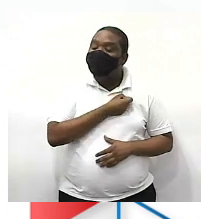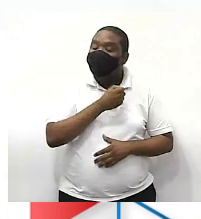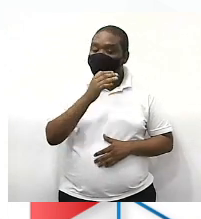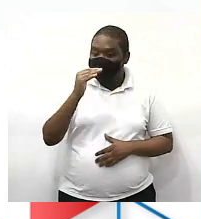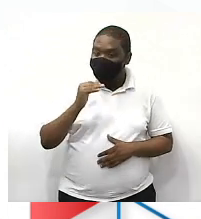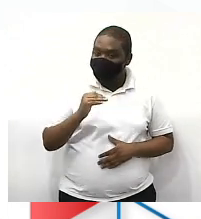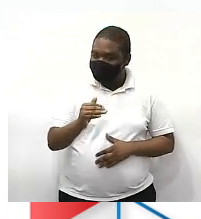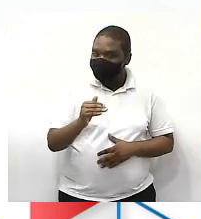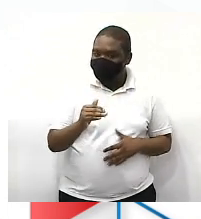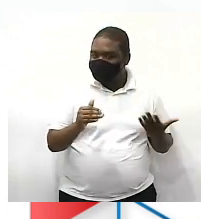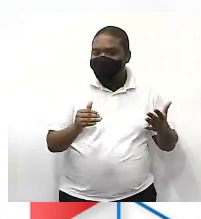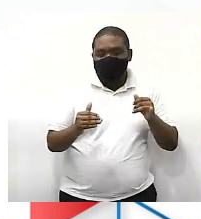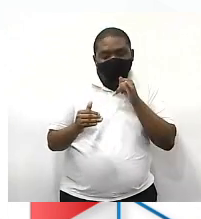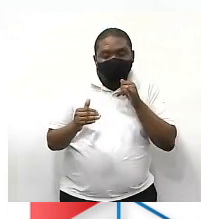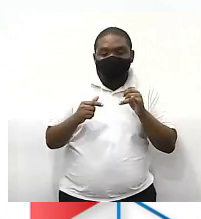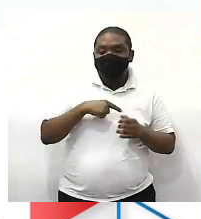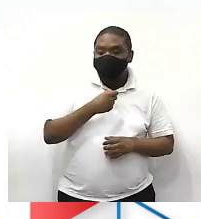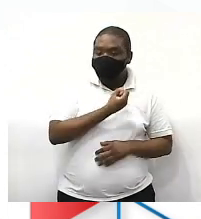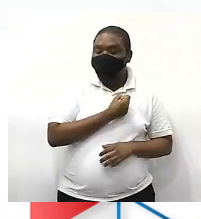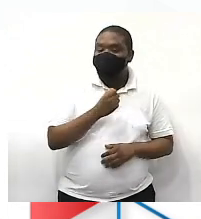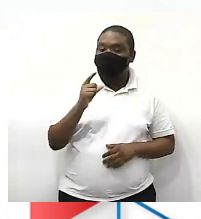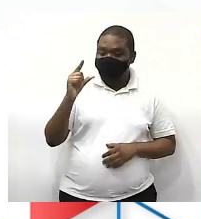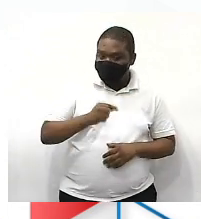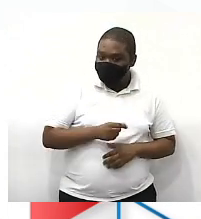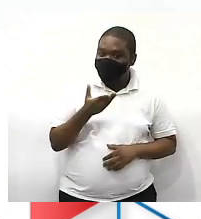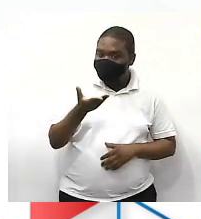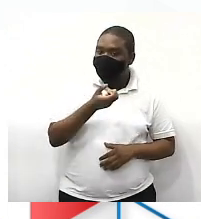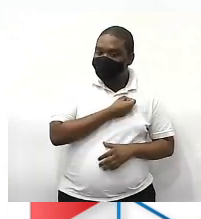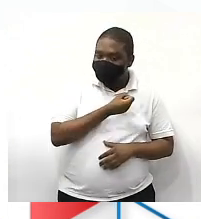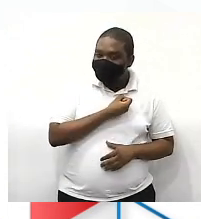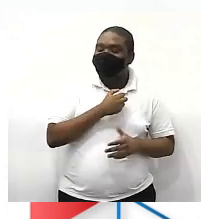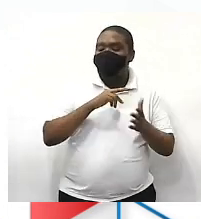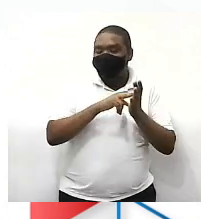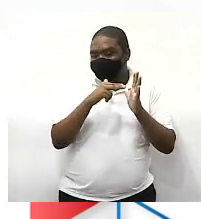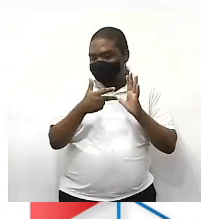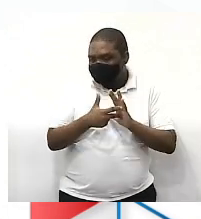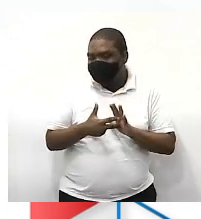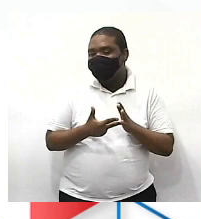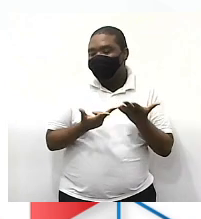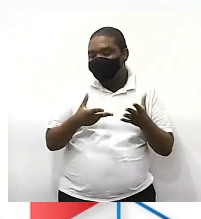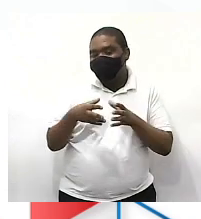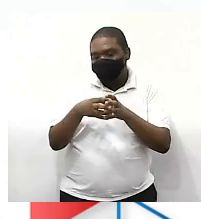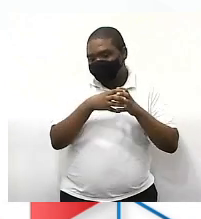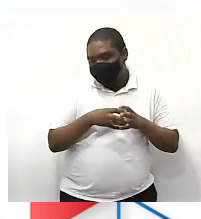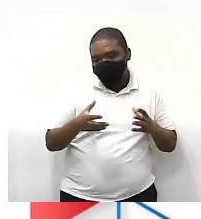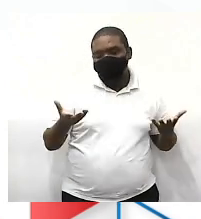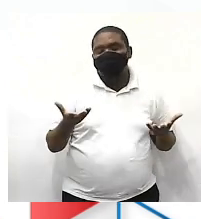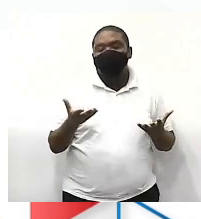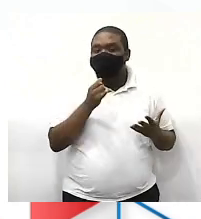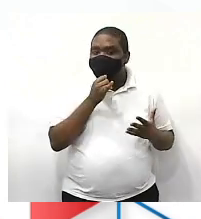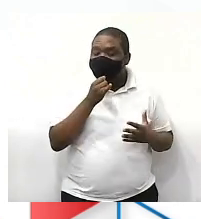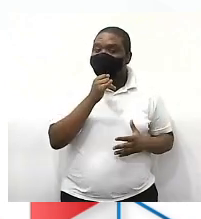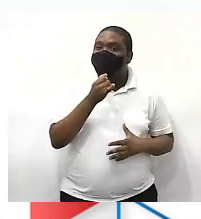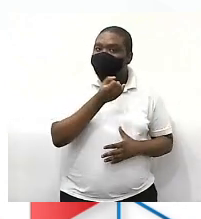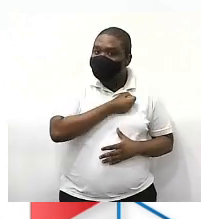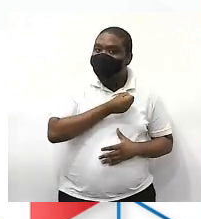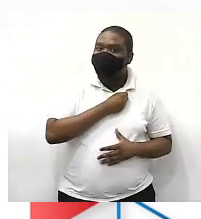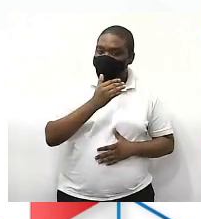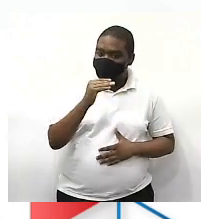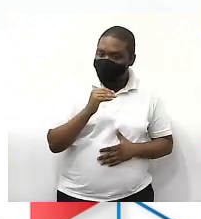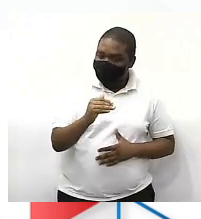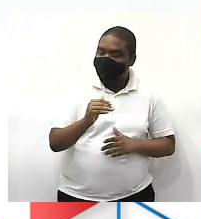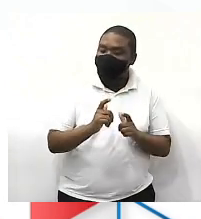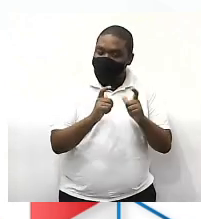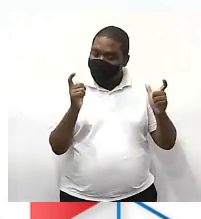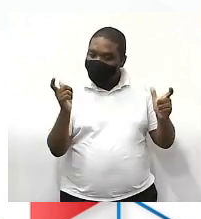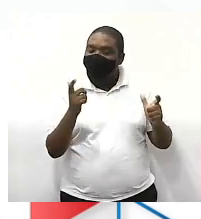um valor menor lá, esse é o valor que representa essa categoria. Quanto maior o número do denominador,